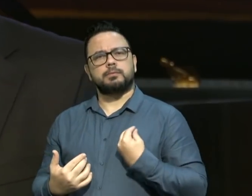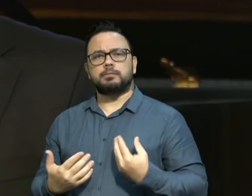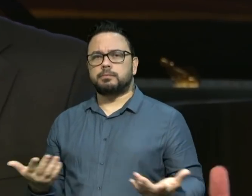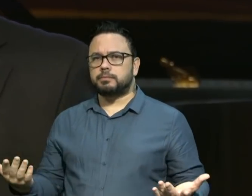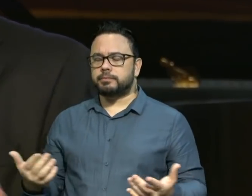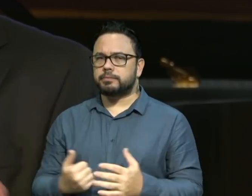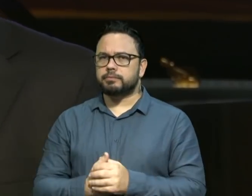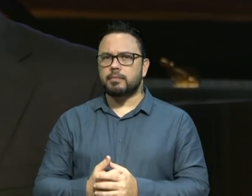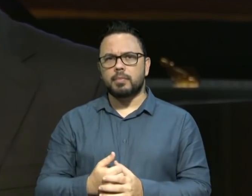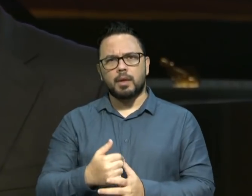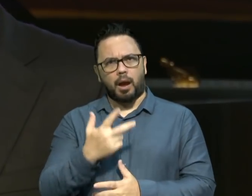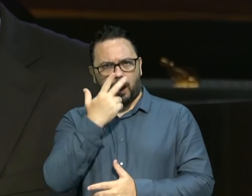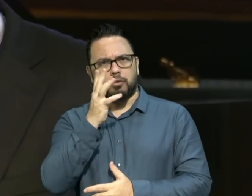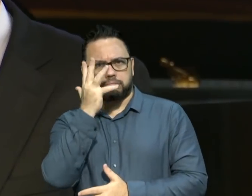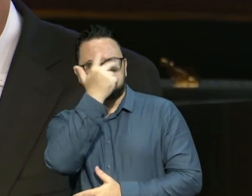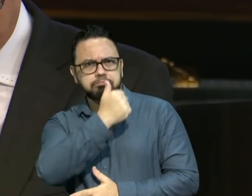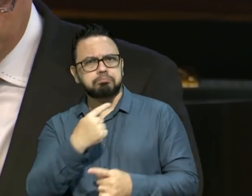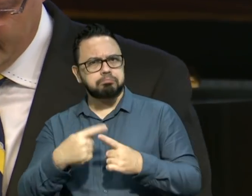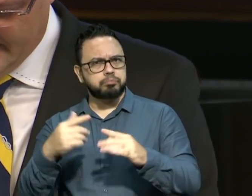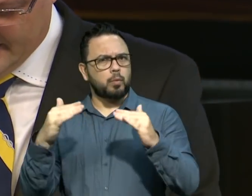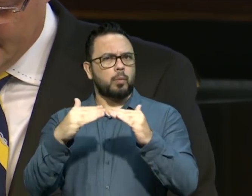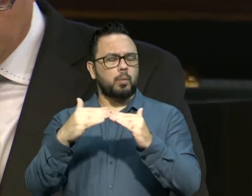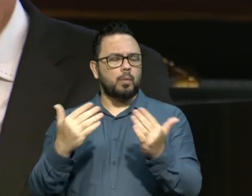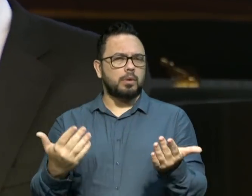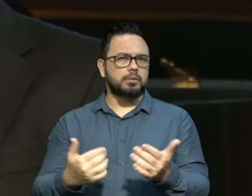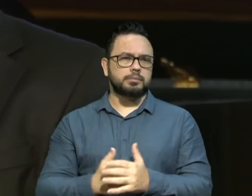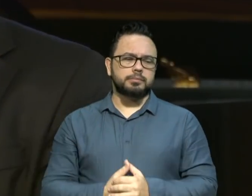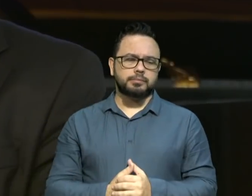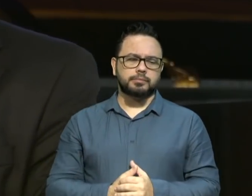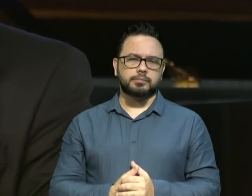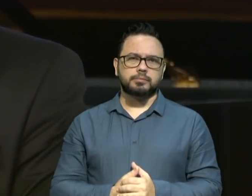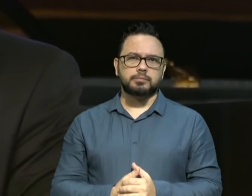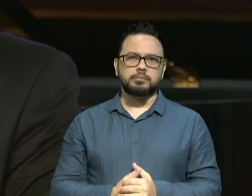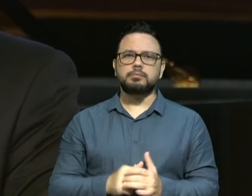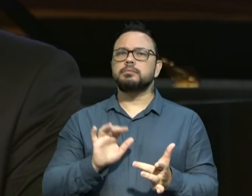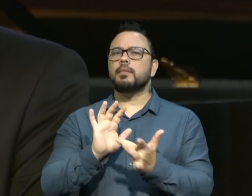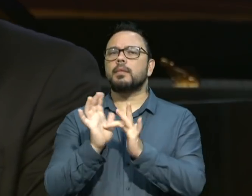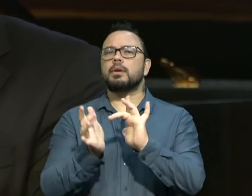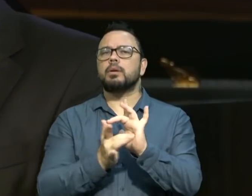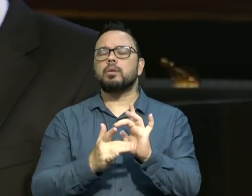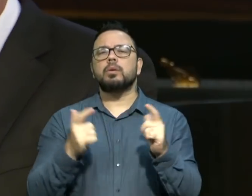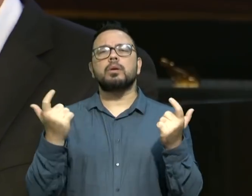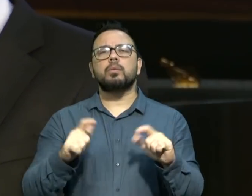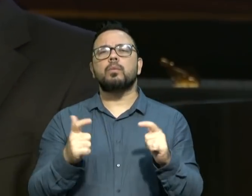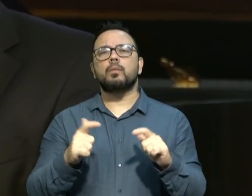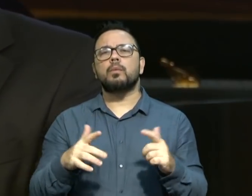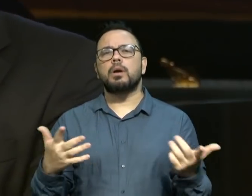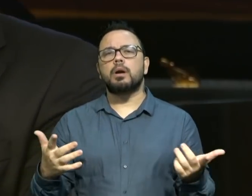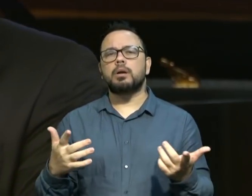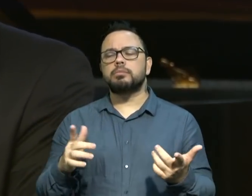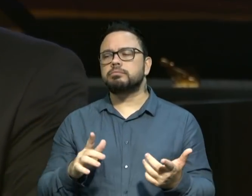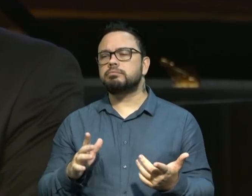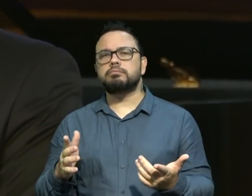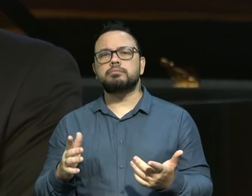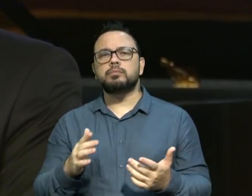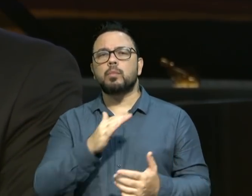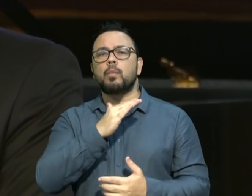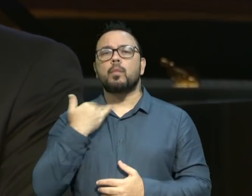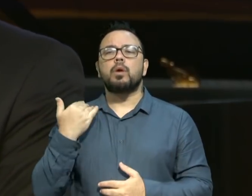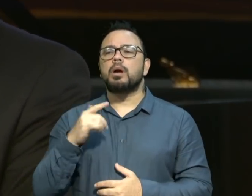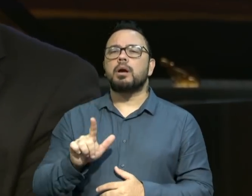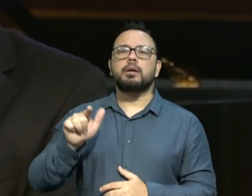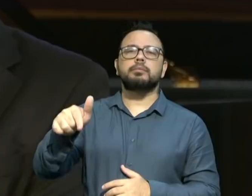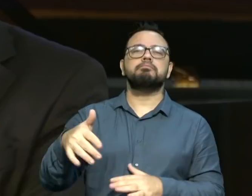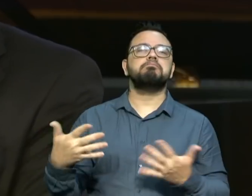eu acho lindo porque isso é verdade em Jesus Cristo para onde foi Jesus não foi para o céu